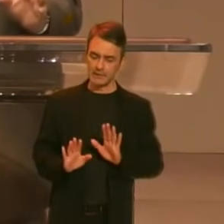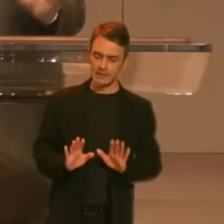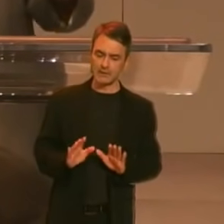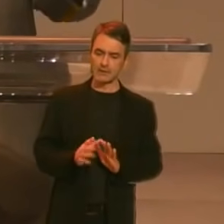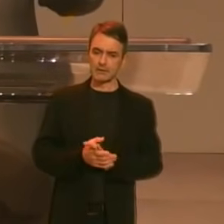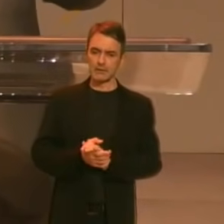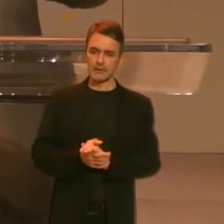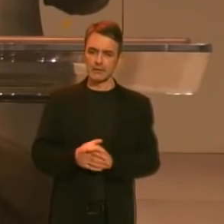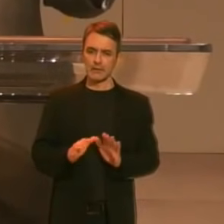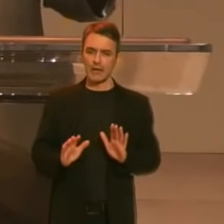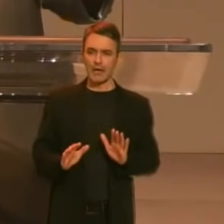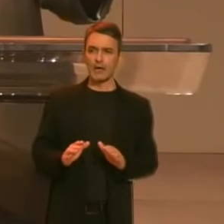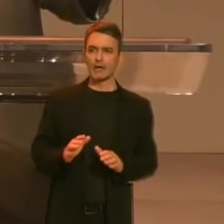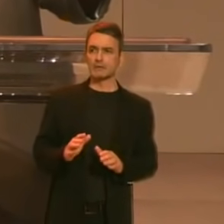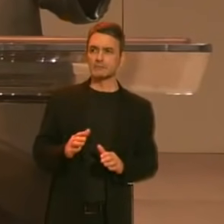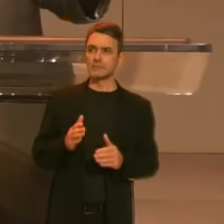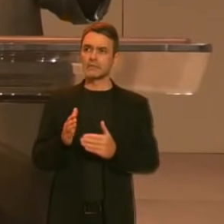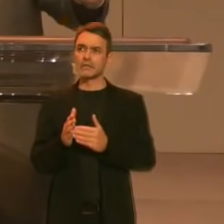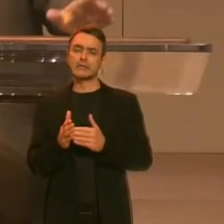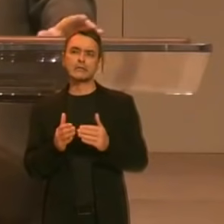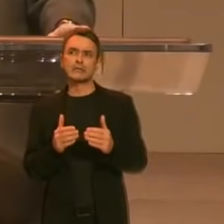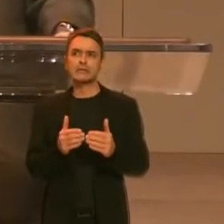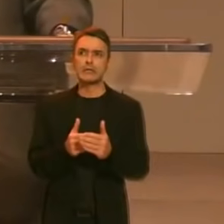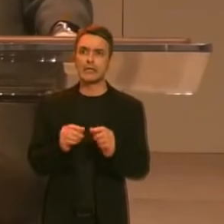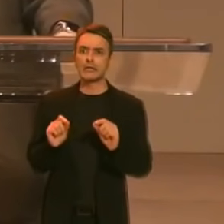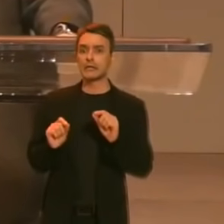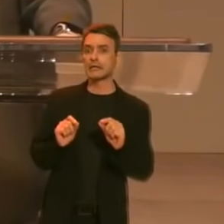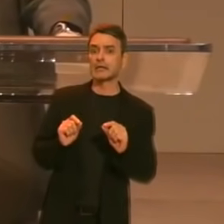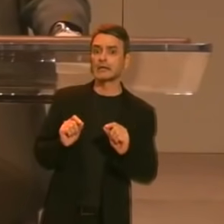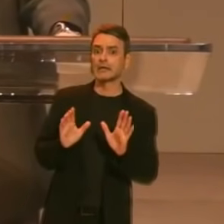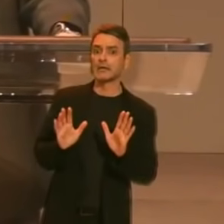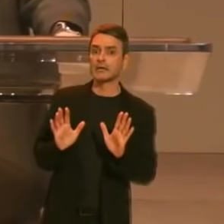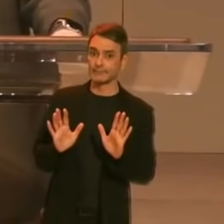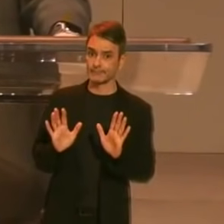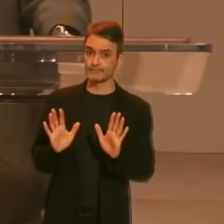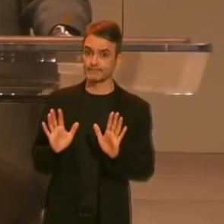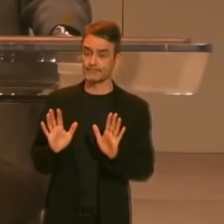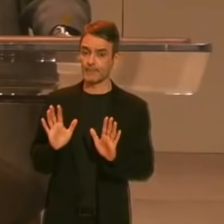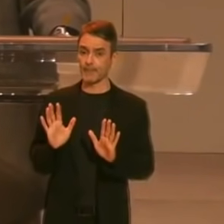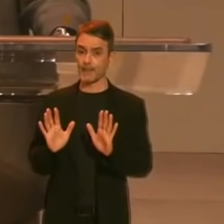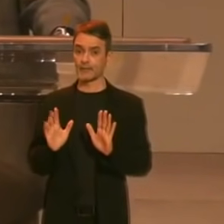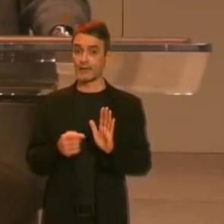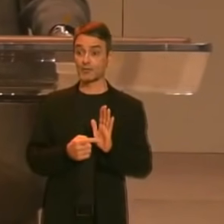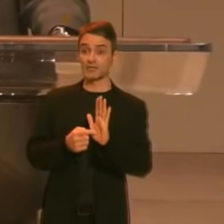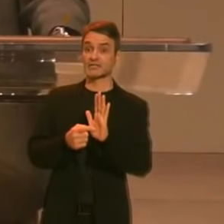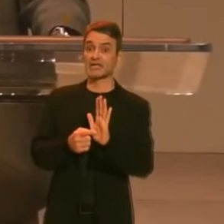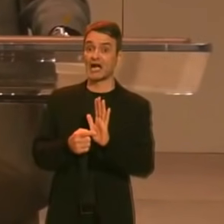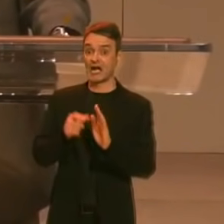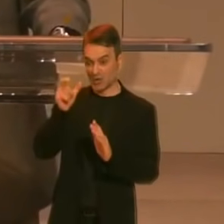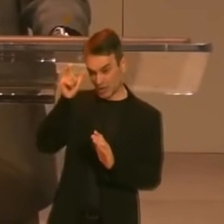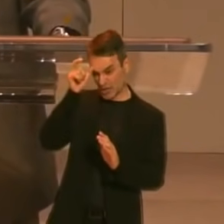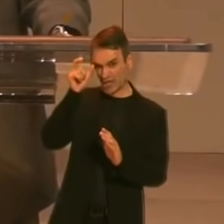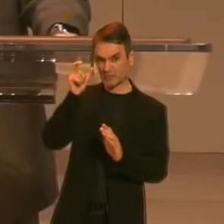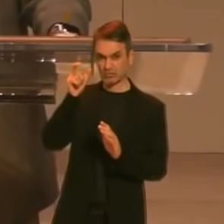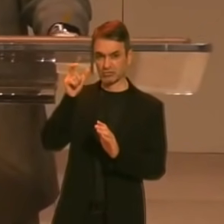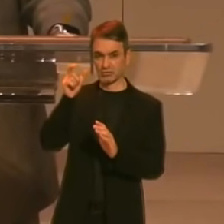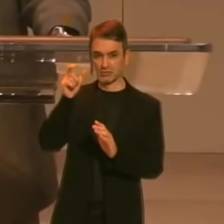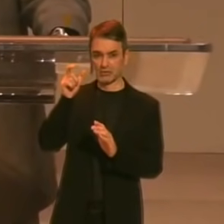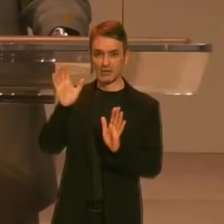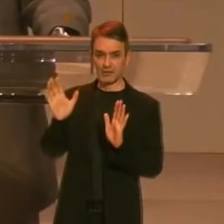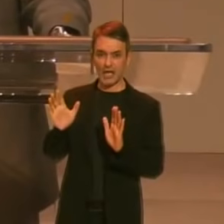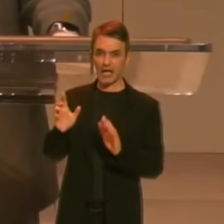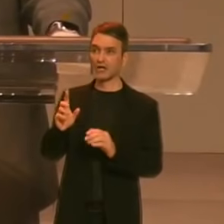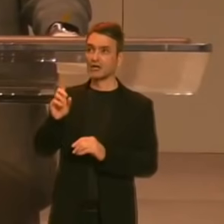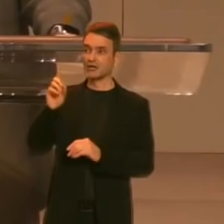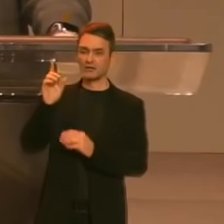aquele que agora o detém. E então será revelado o perverso, a quem o Senhor Jesus matará com